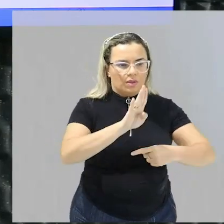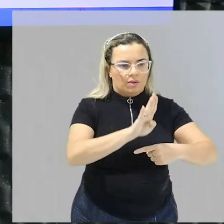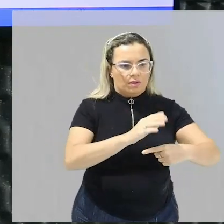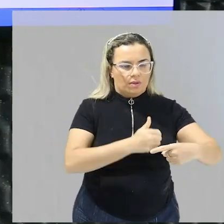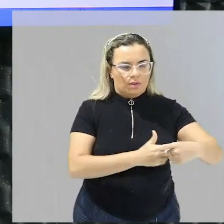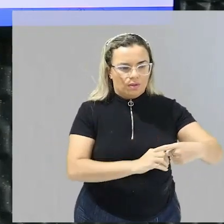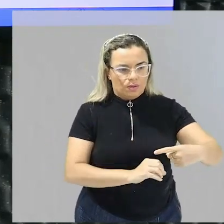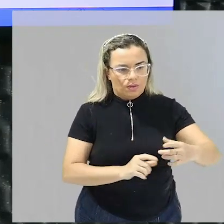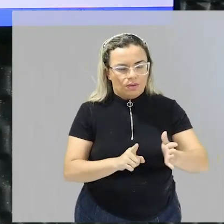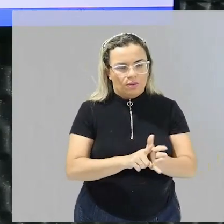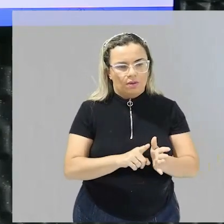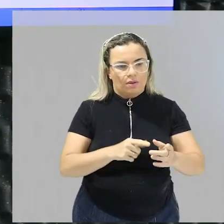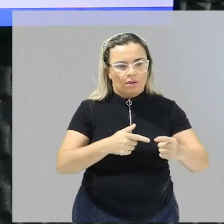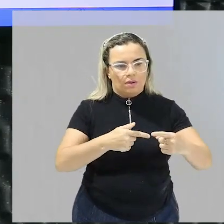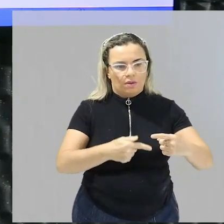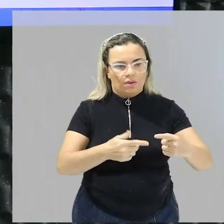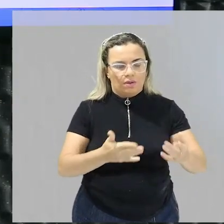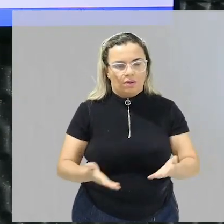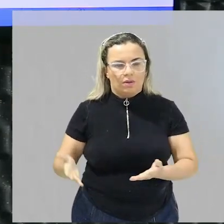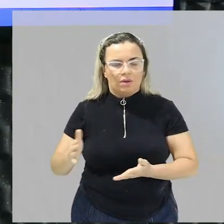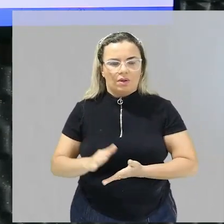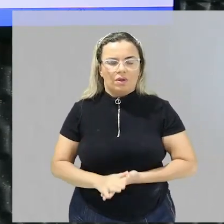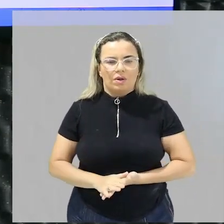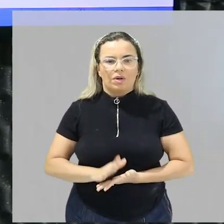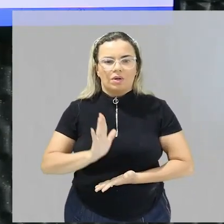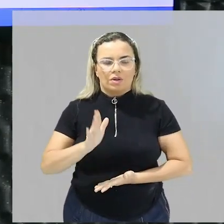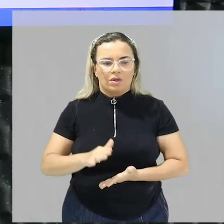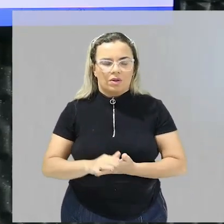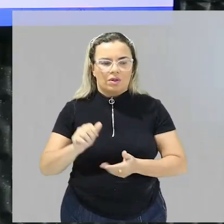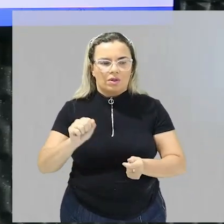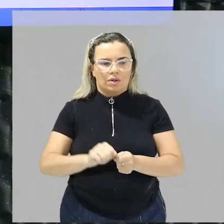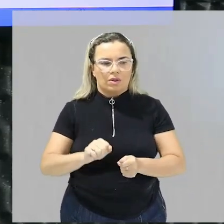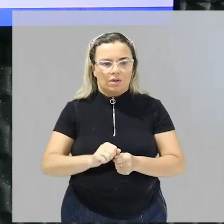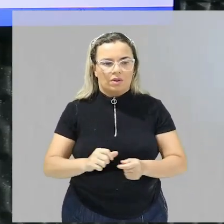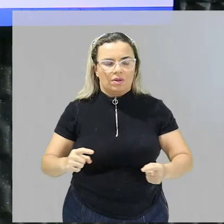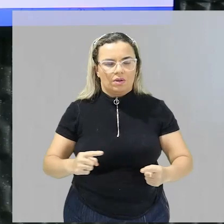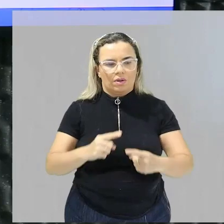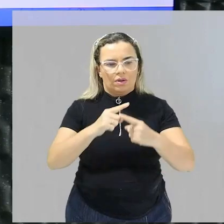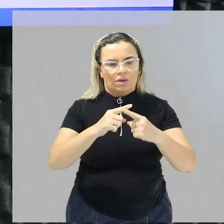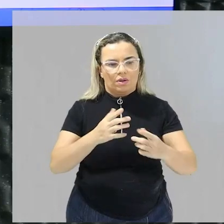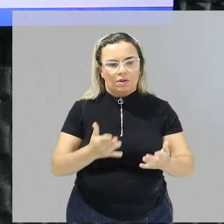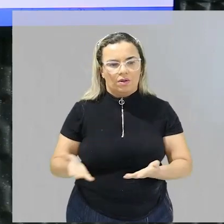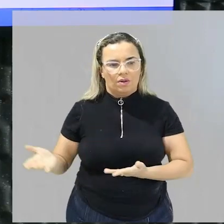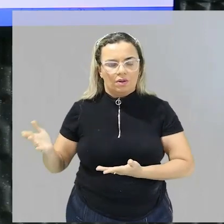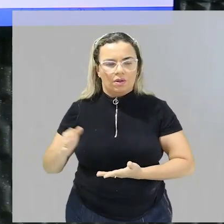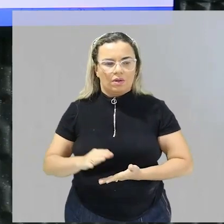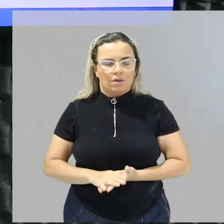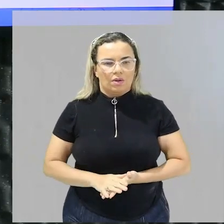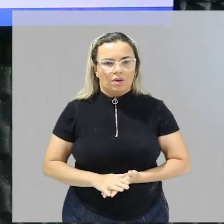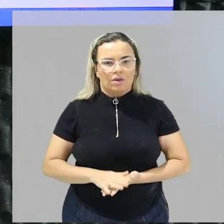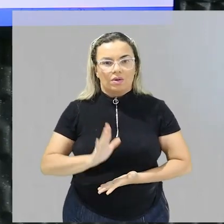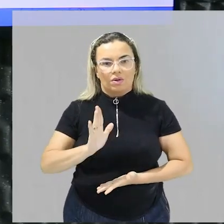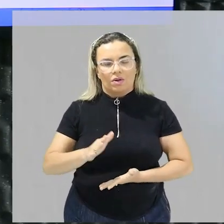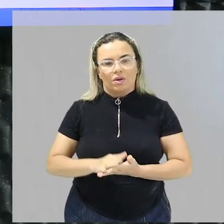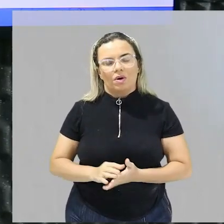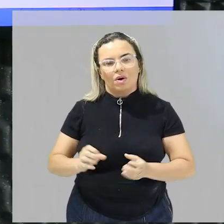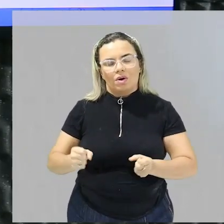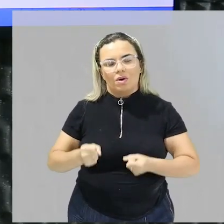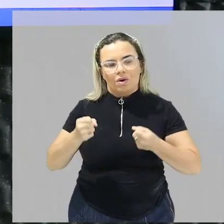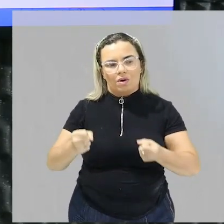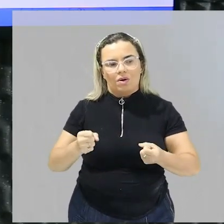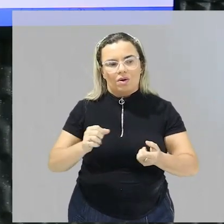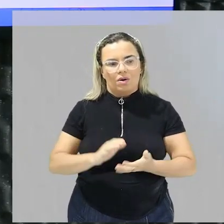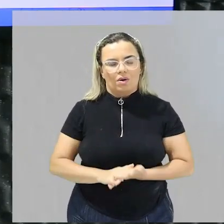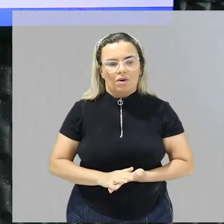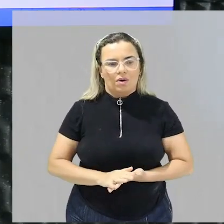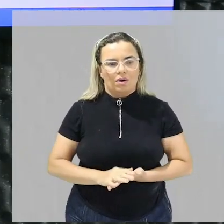menor que 10 elevado à sexta. Aqui a gente vai fazer produto dos meios igual a produto dos extremos. E isso só é possível porque a minha base